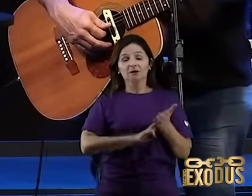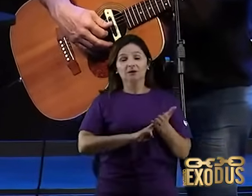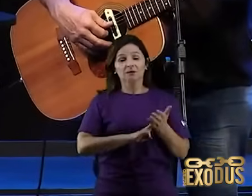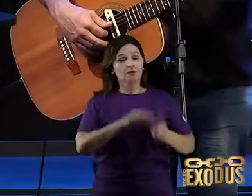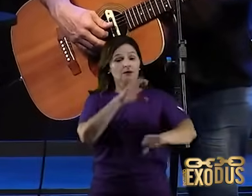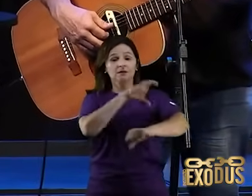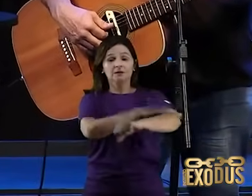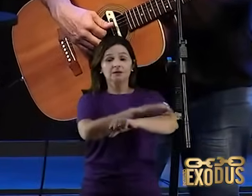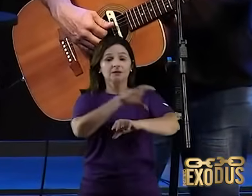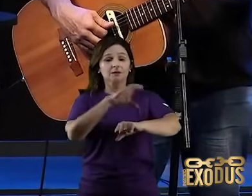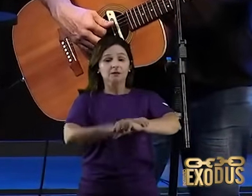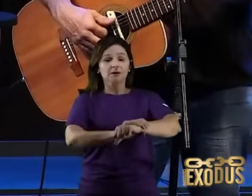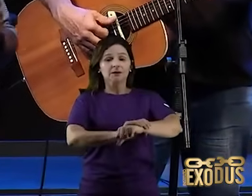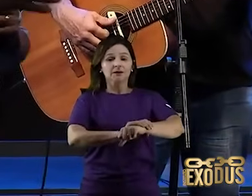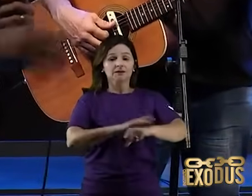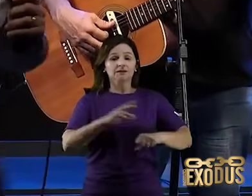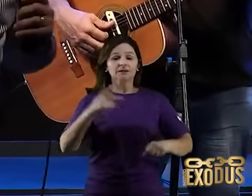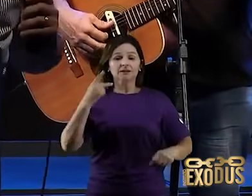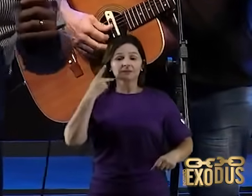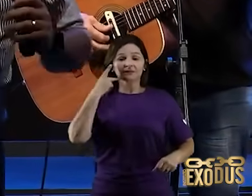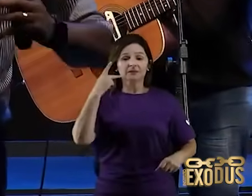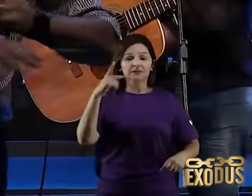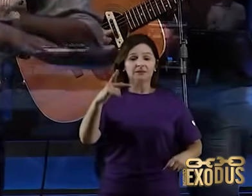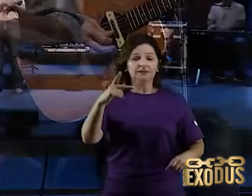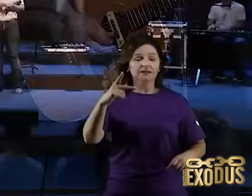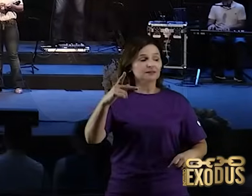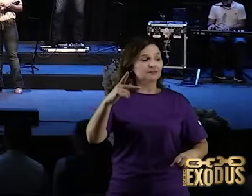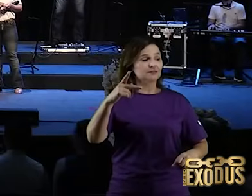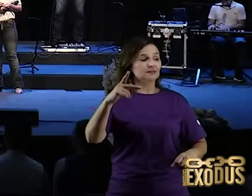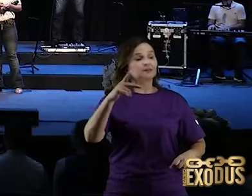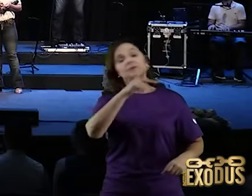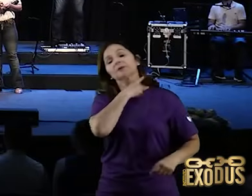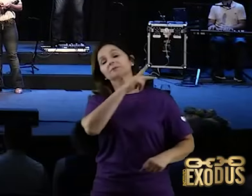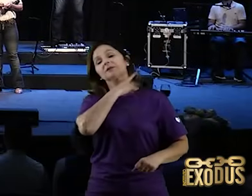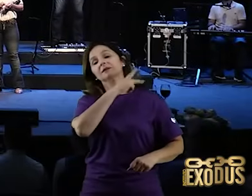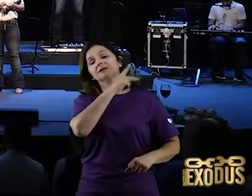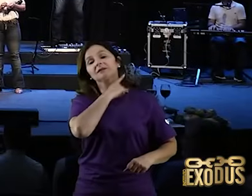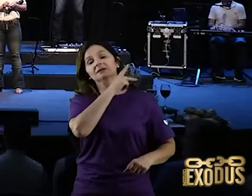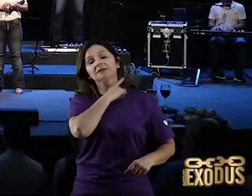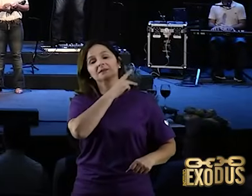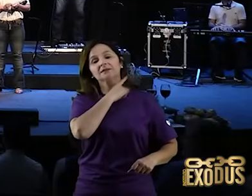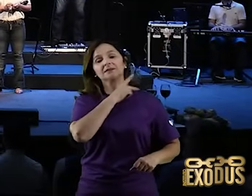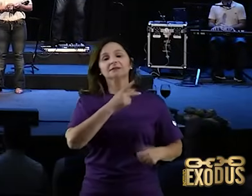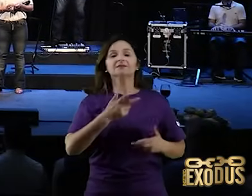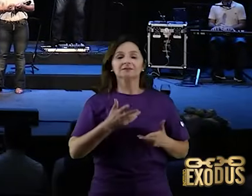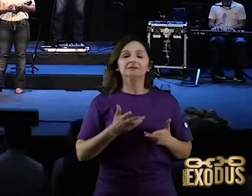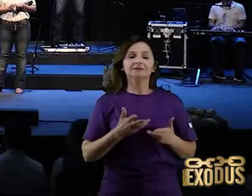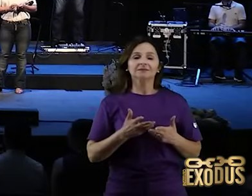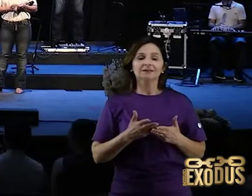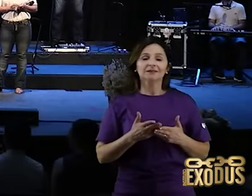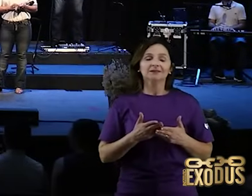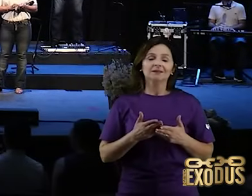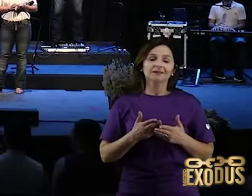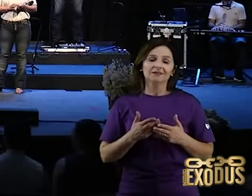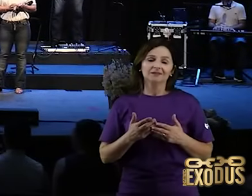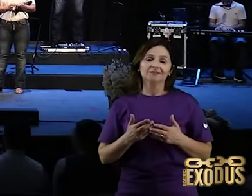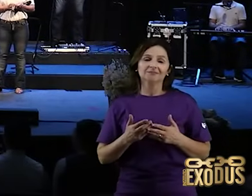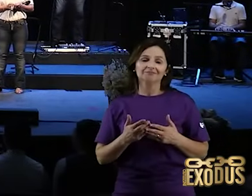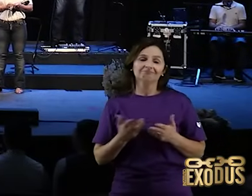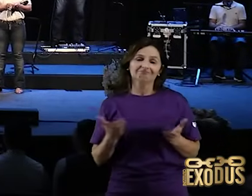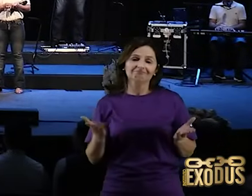Presbiteriana ou da Metodista ou da Batista se você não foi de uma dessas igrejas teu pai foi tua mãe foi tua avó foi é daí que a gente